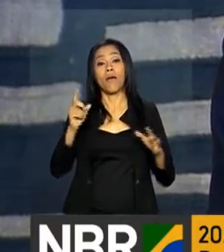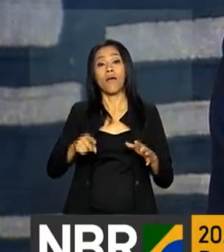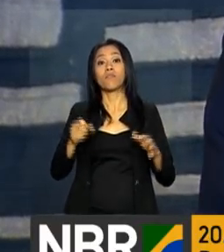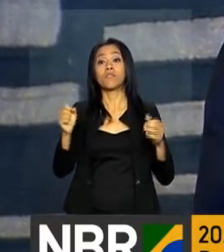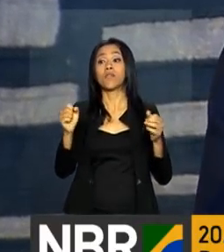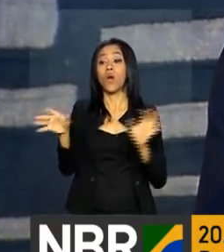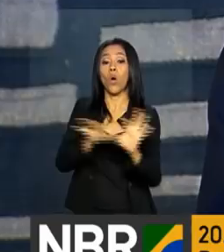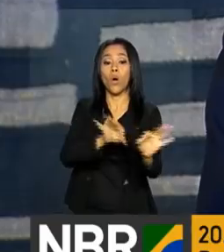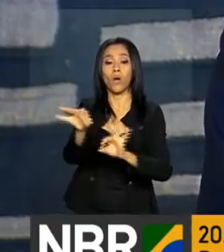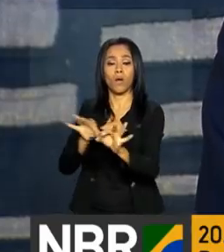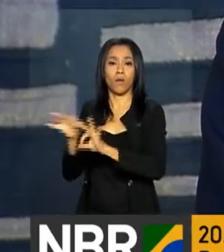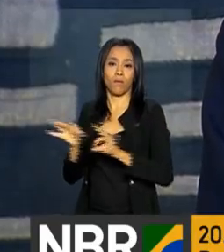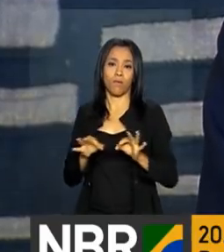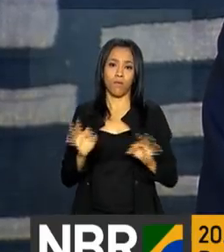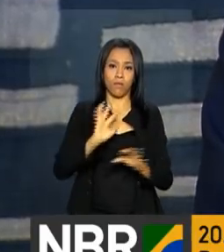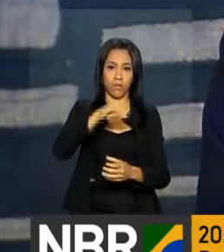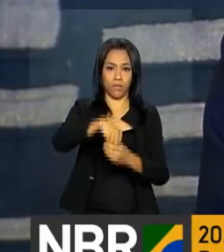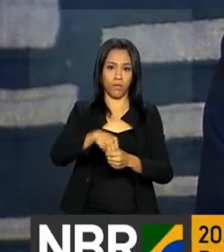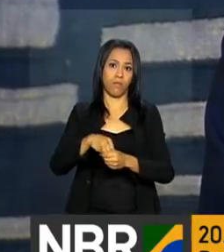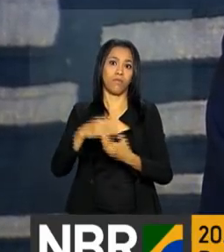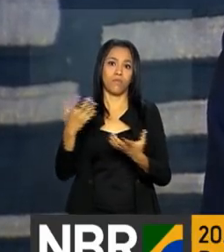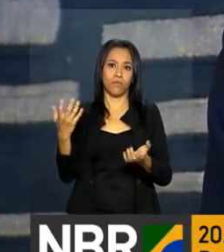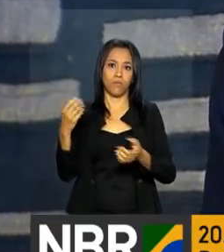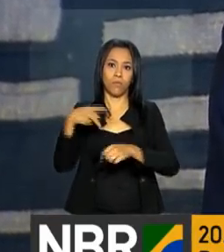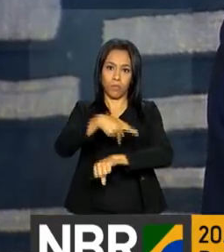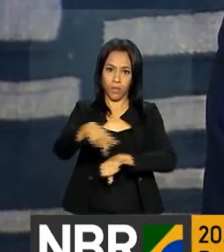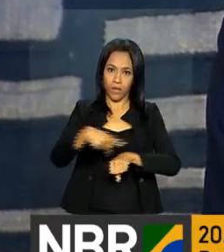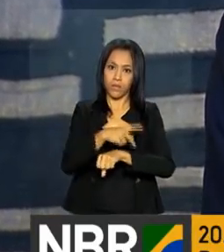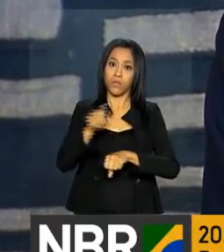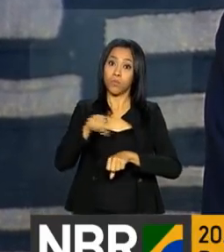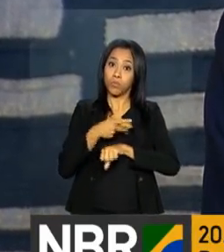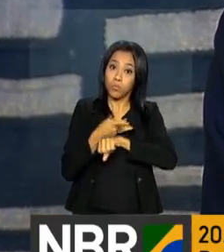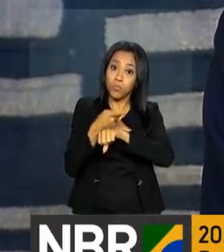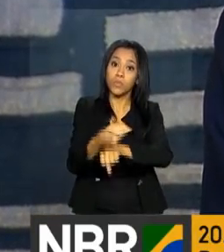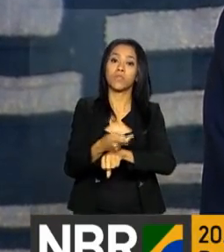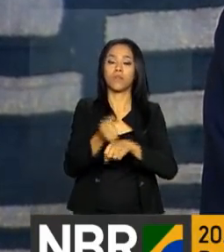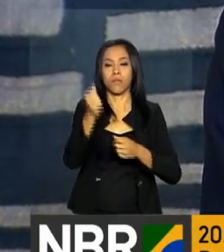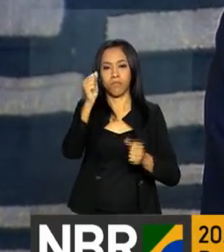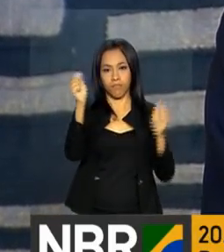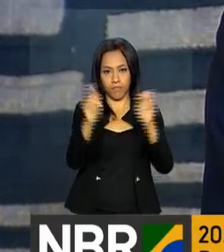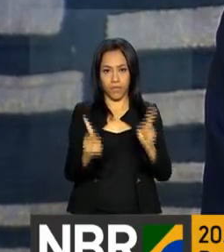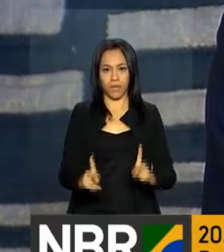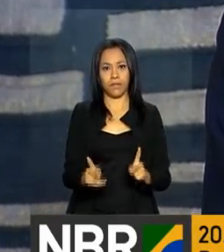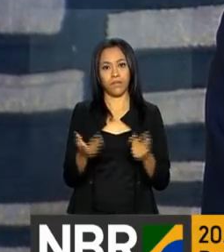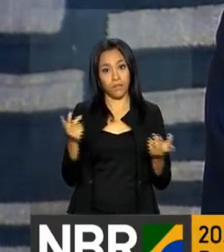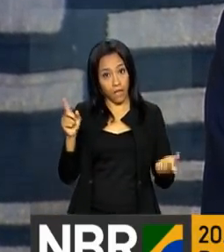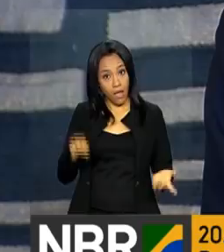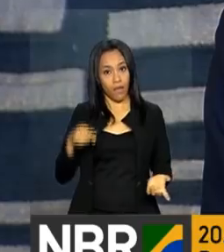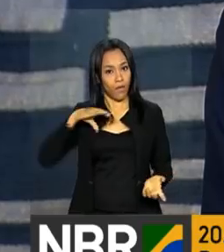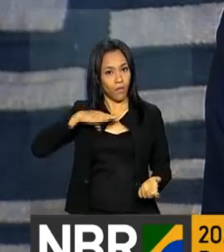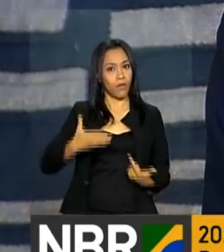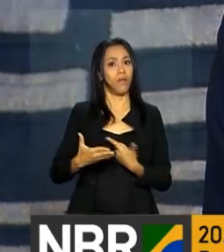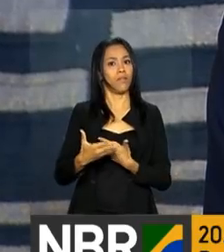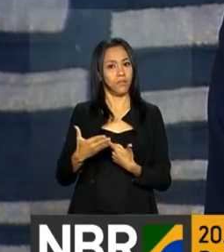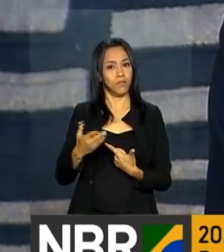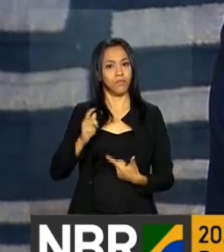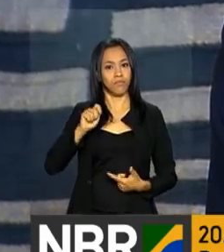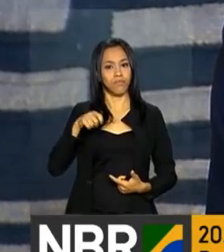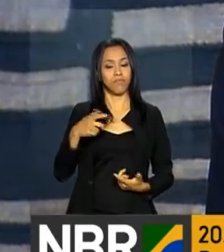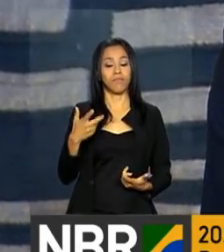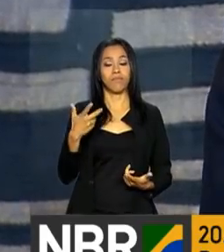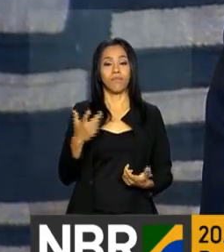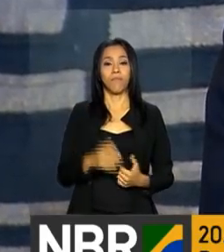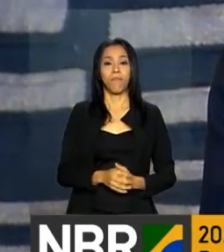país, portanto, buscar a paz. Isto que é verdadeiramente corajoso, e não foi sem